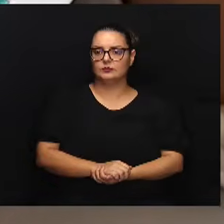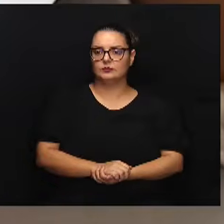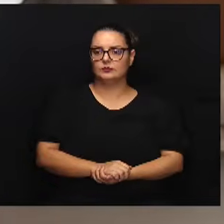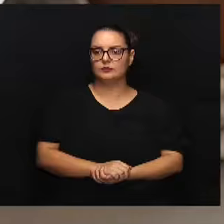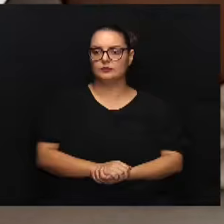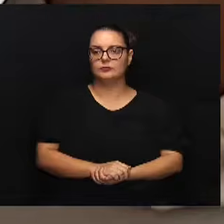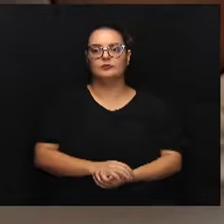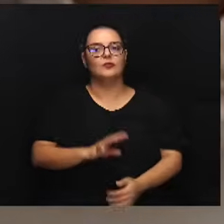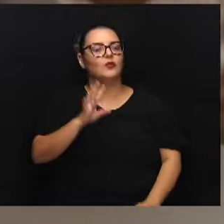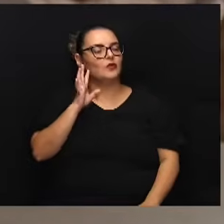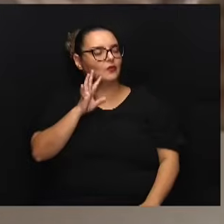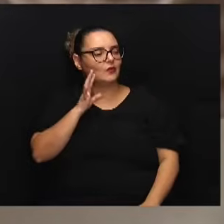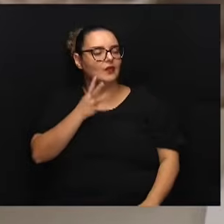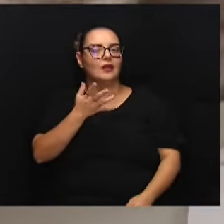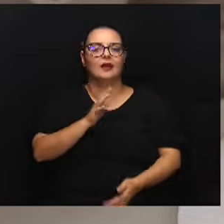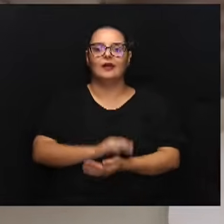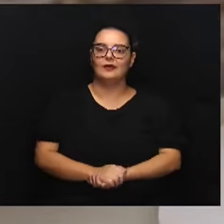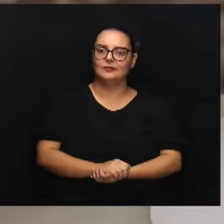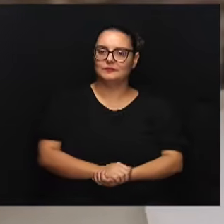Muito bom.